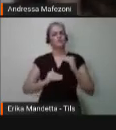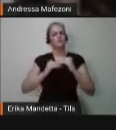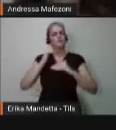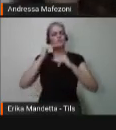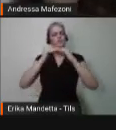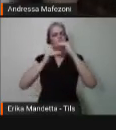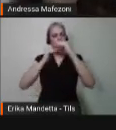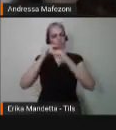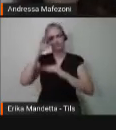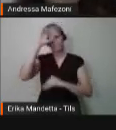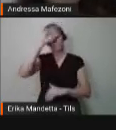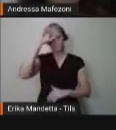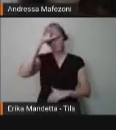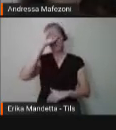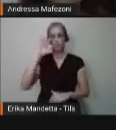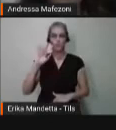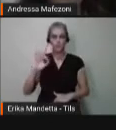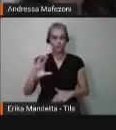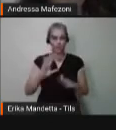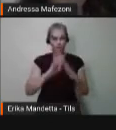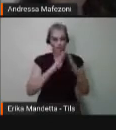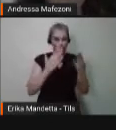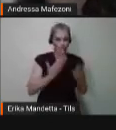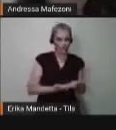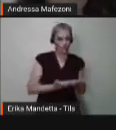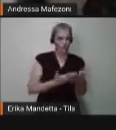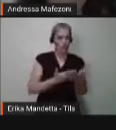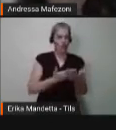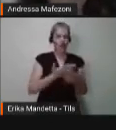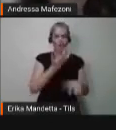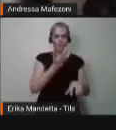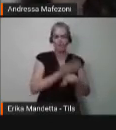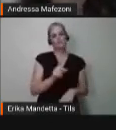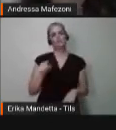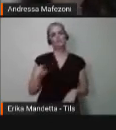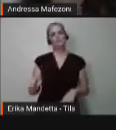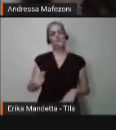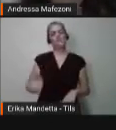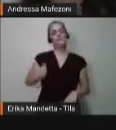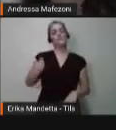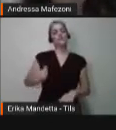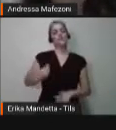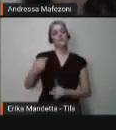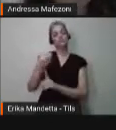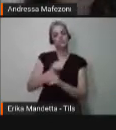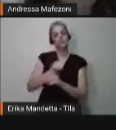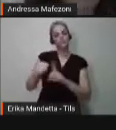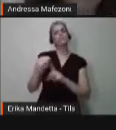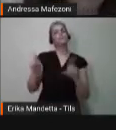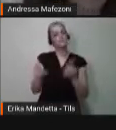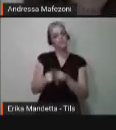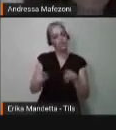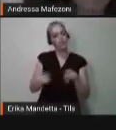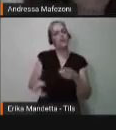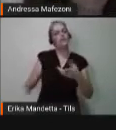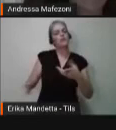mas social desses estudantes com deficiência que estão matriculados na nossa rede de